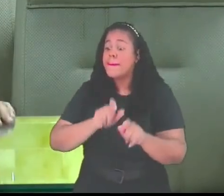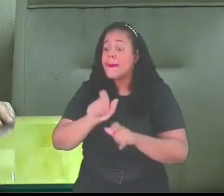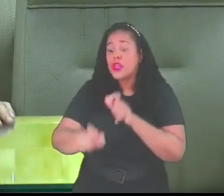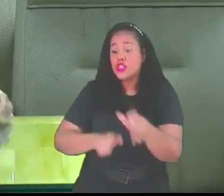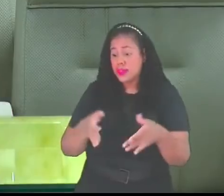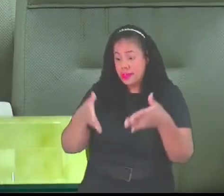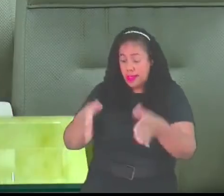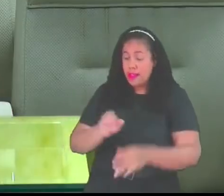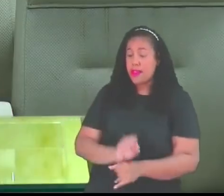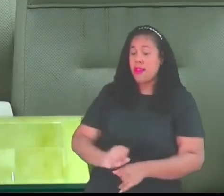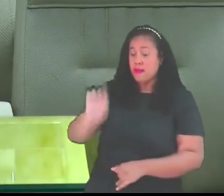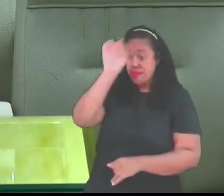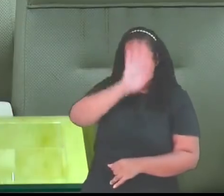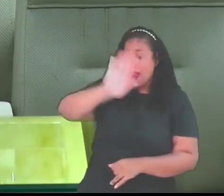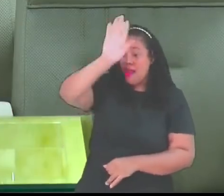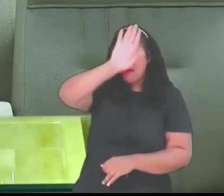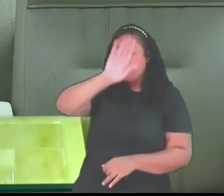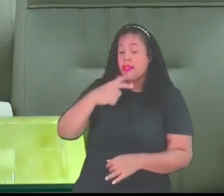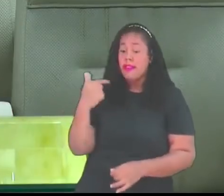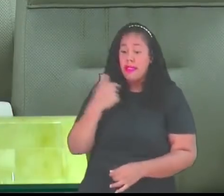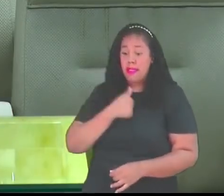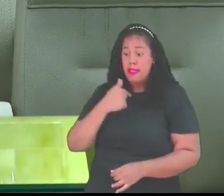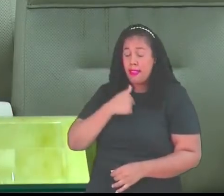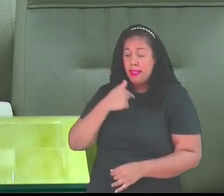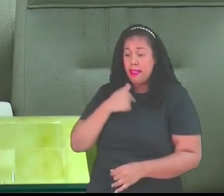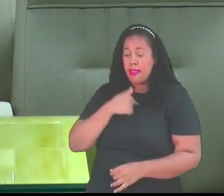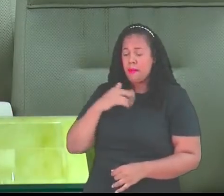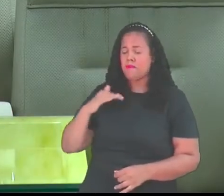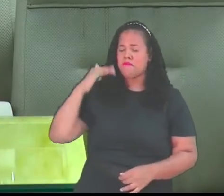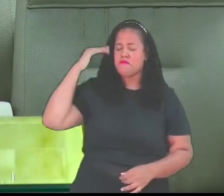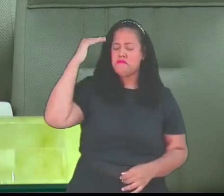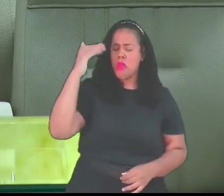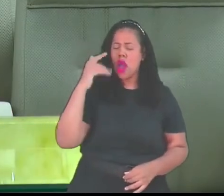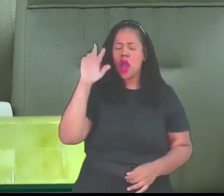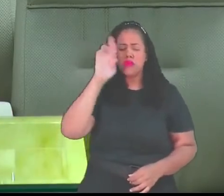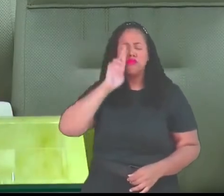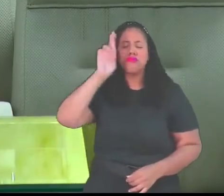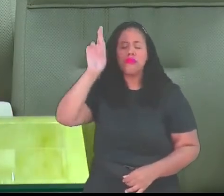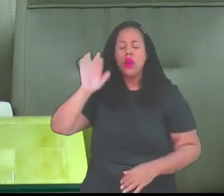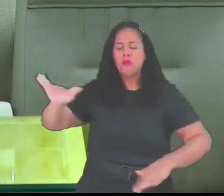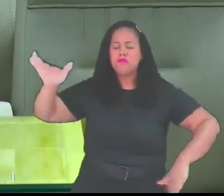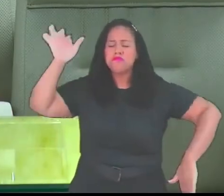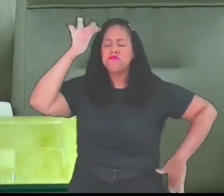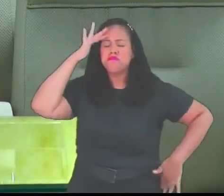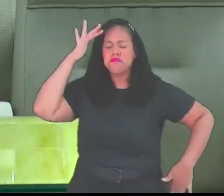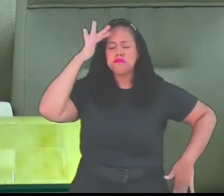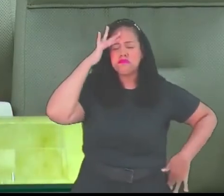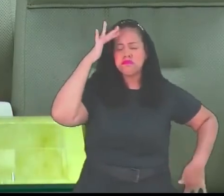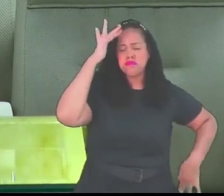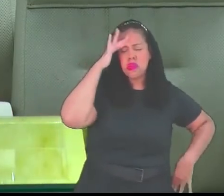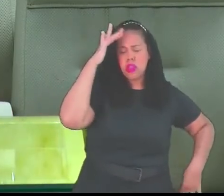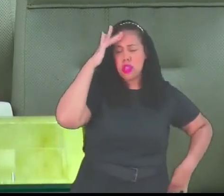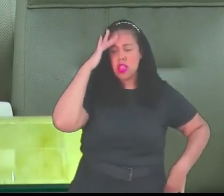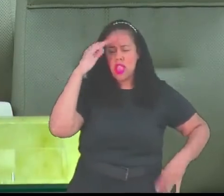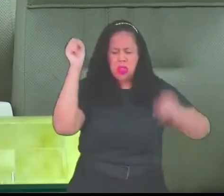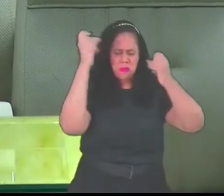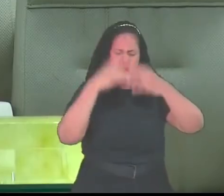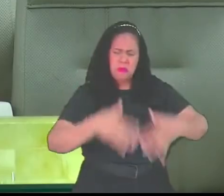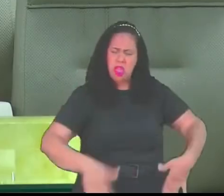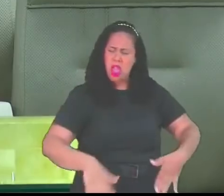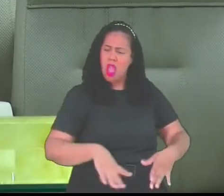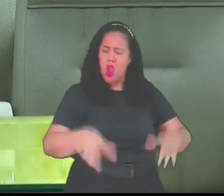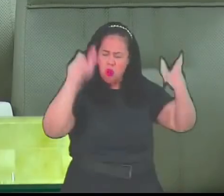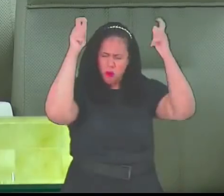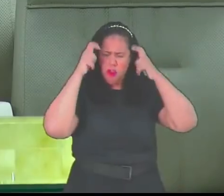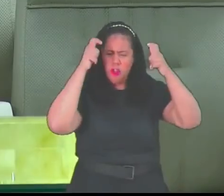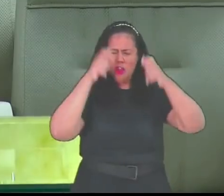Norte, que eu, soberano, o Senhor da guerra, aquele que destronou grandes reis, aqueles que